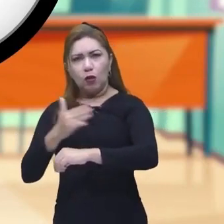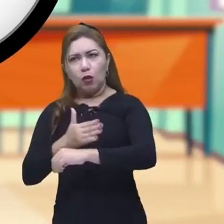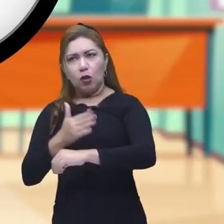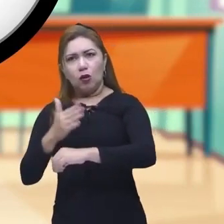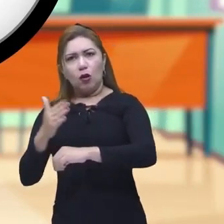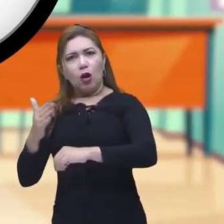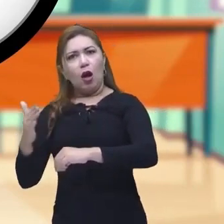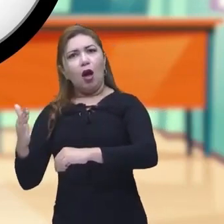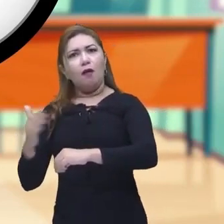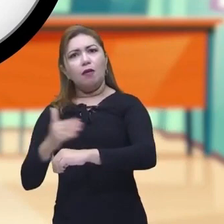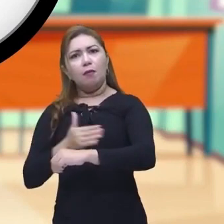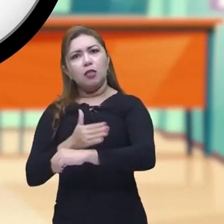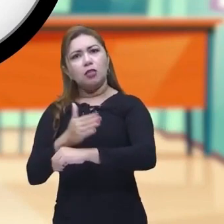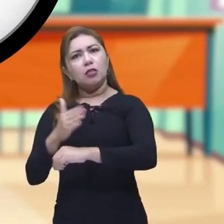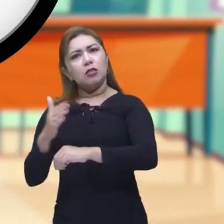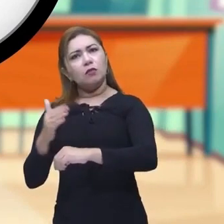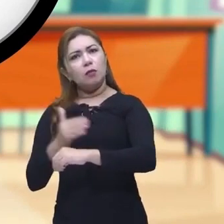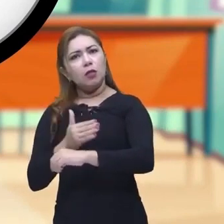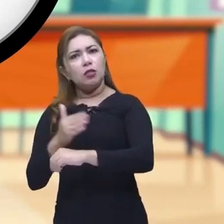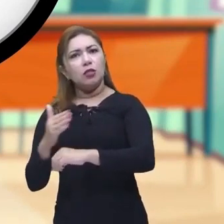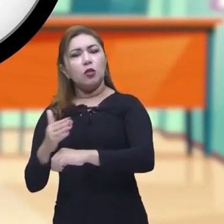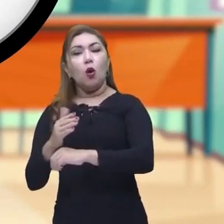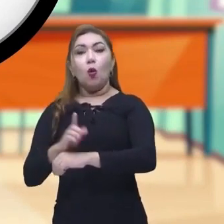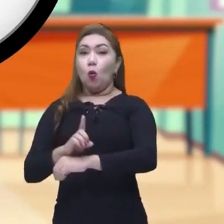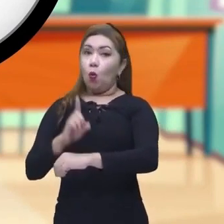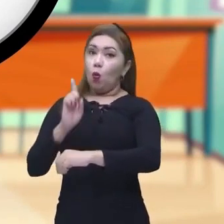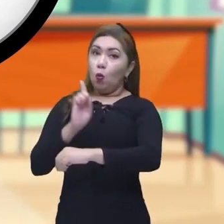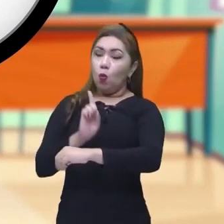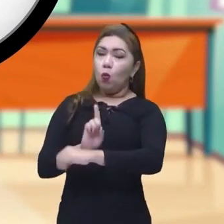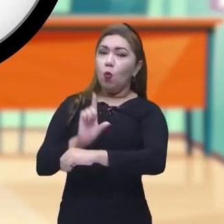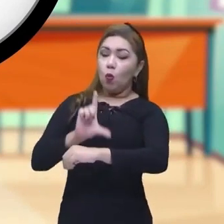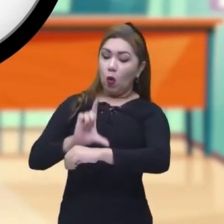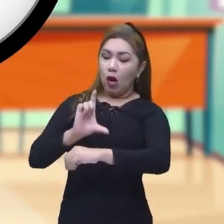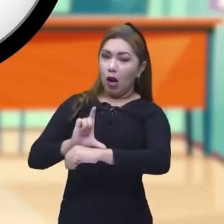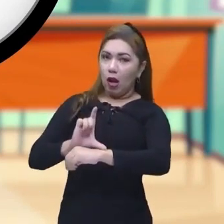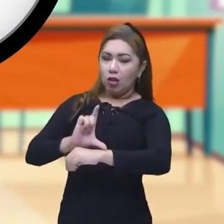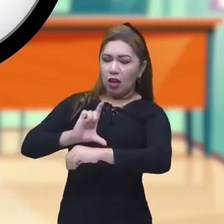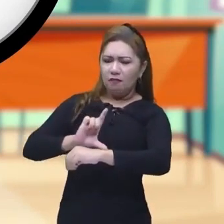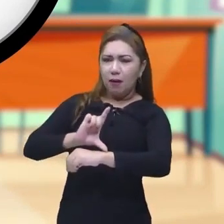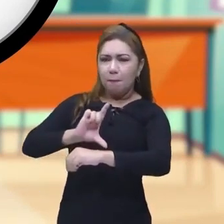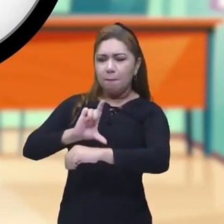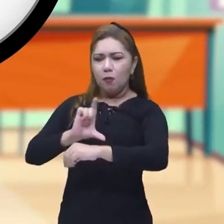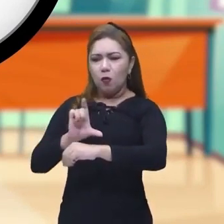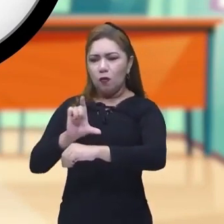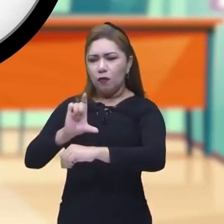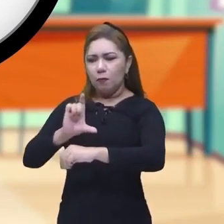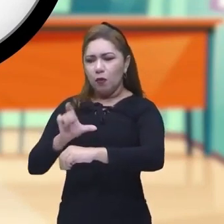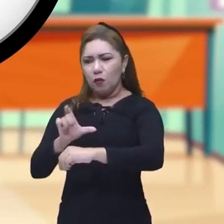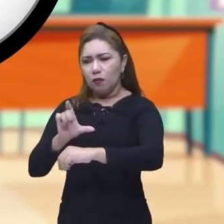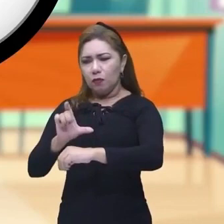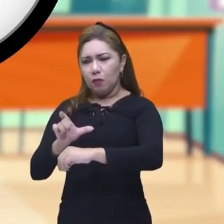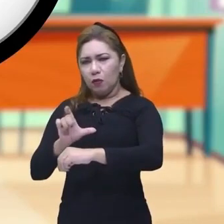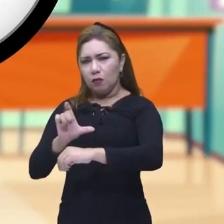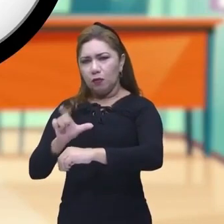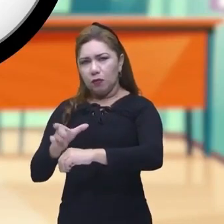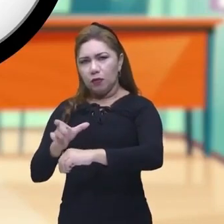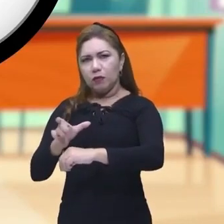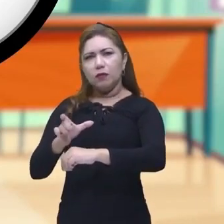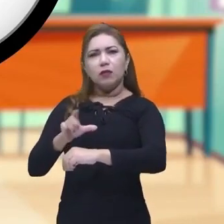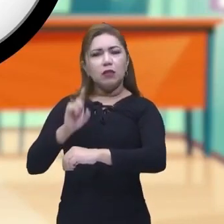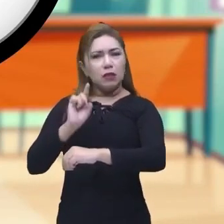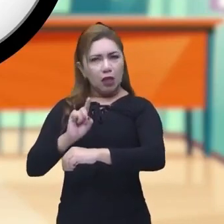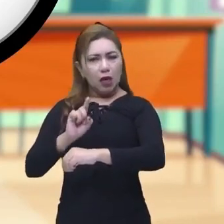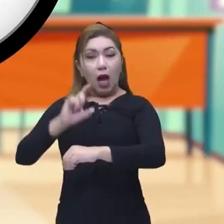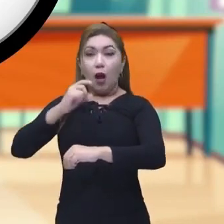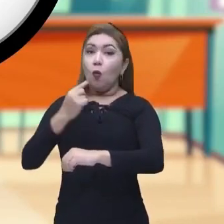deslocamento do ponteiro dos minutos, que é esse maior. E depois que esse ponteiro maior dos minutos der uma volta completa no relógio,